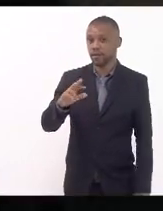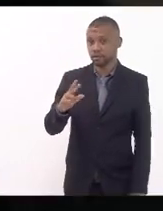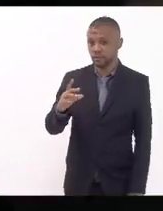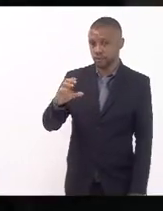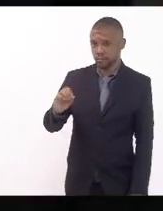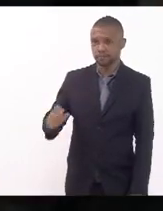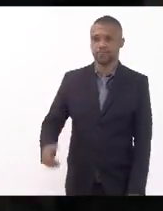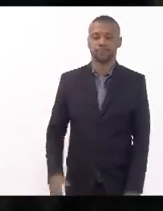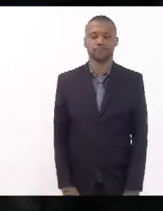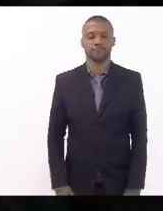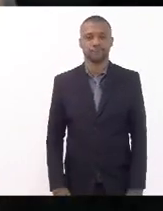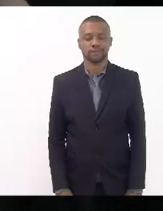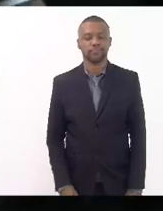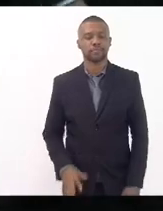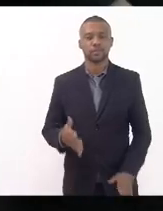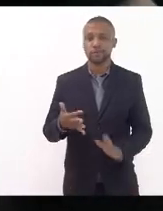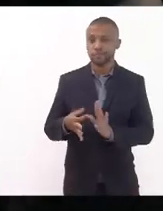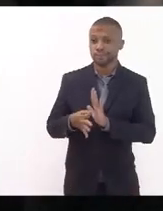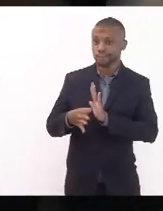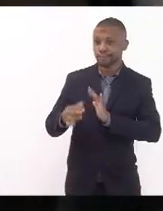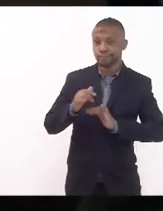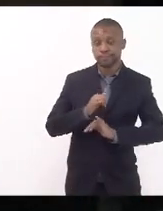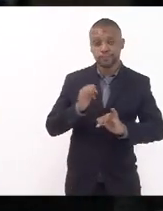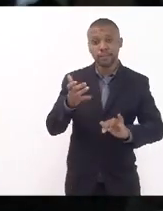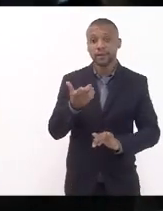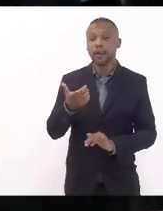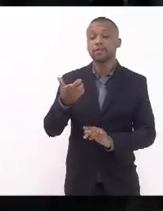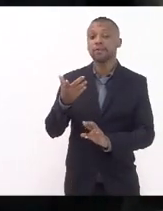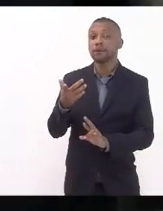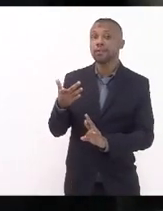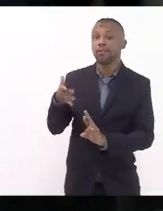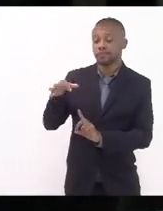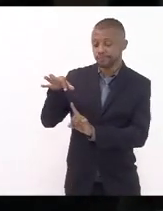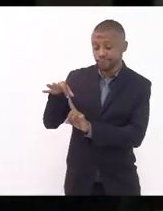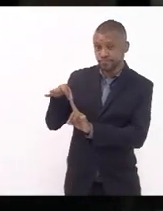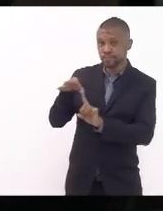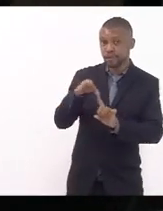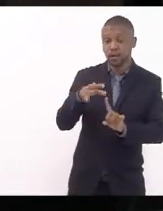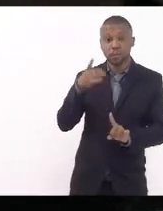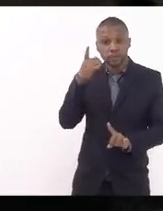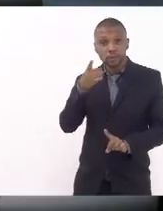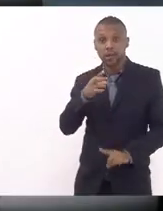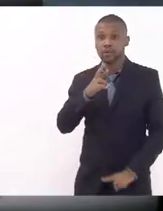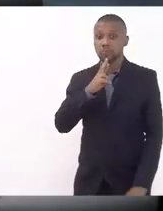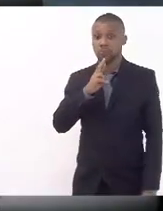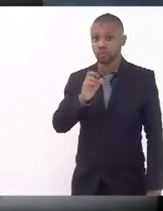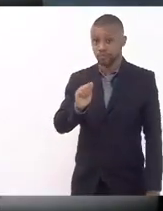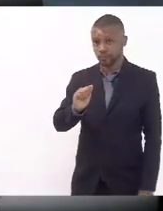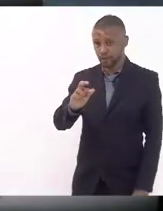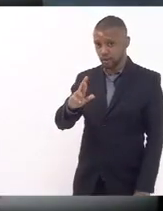Senhor presidente, para emitir o parecer, quero designar o deputado pela CCJ, deputado Rodrigo Amorim.